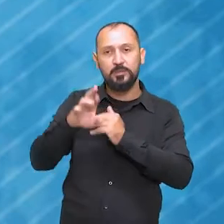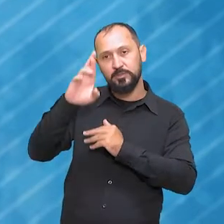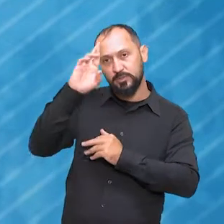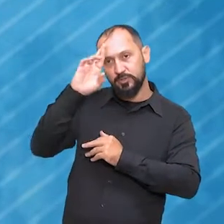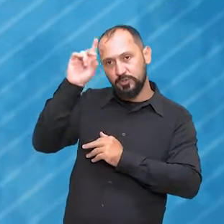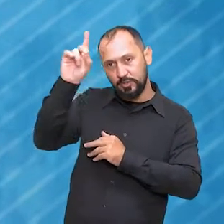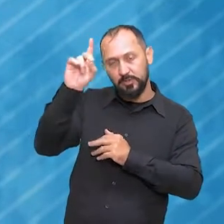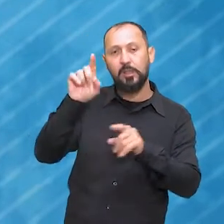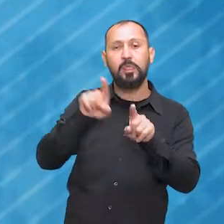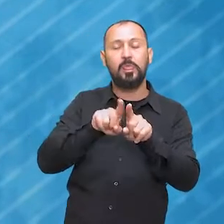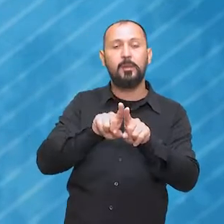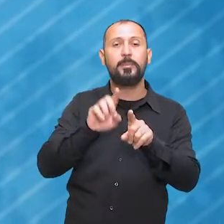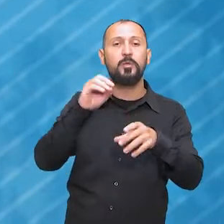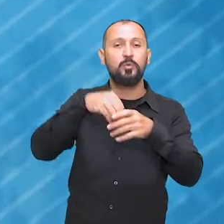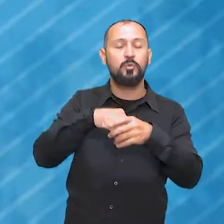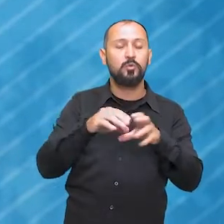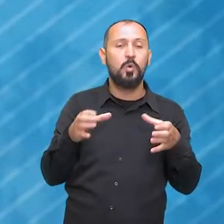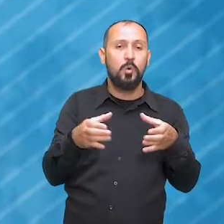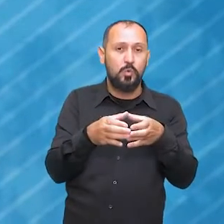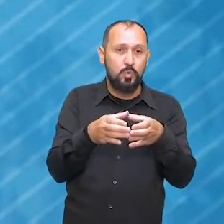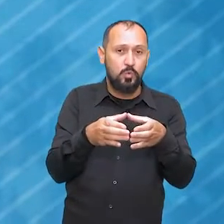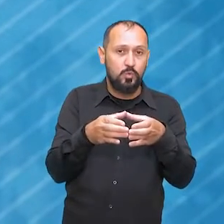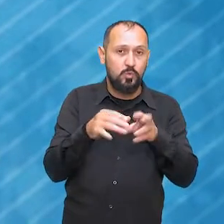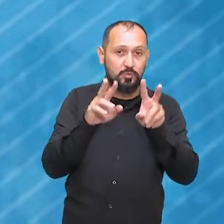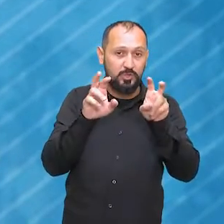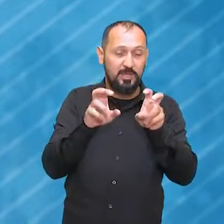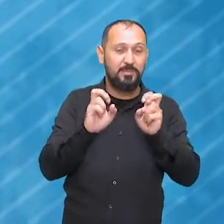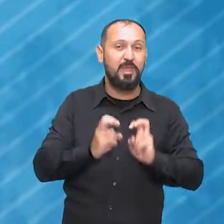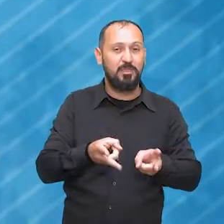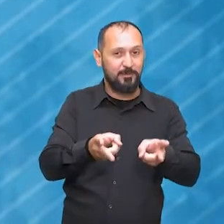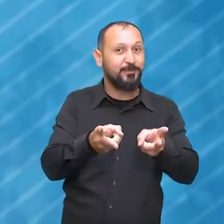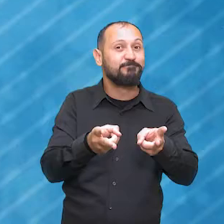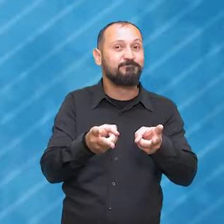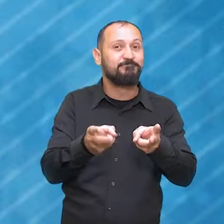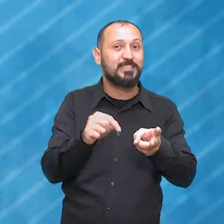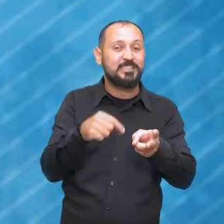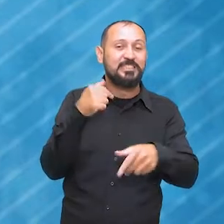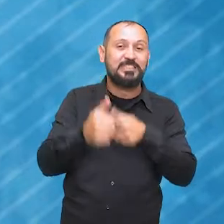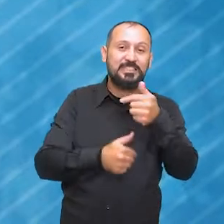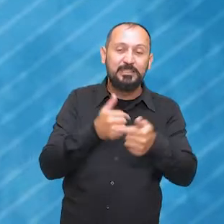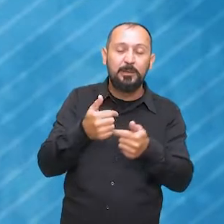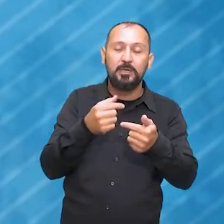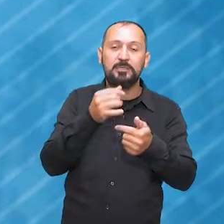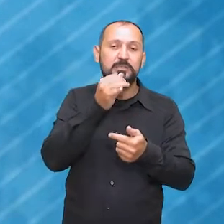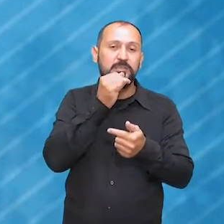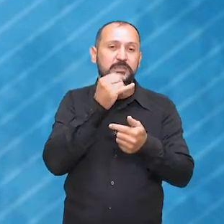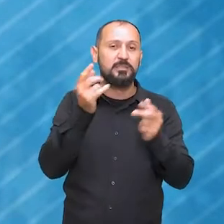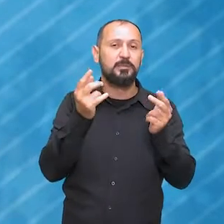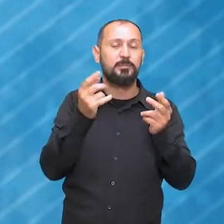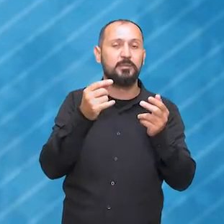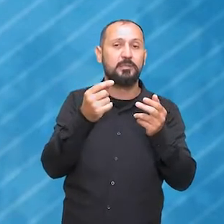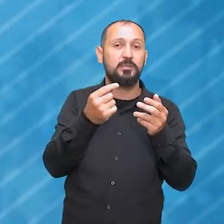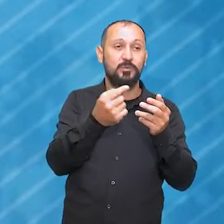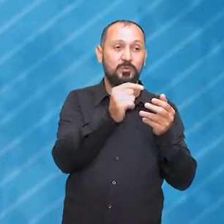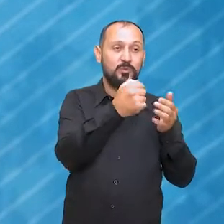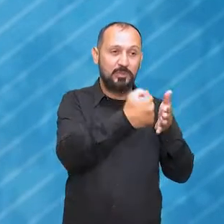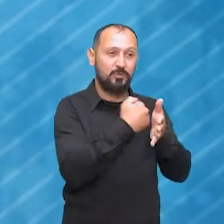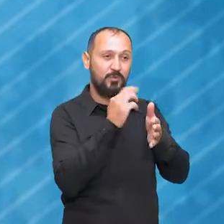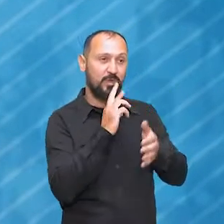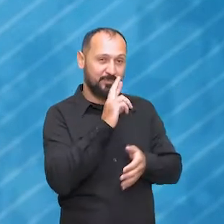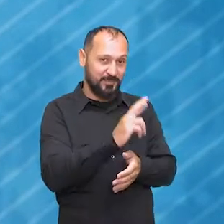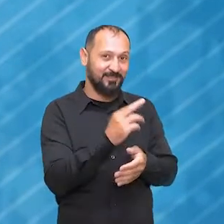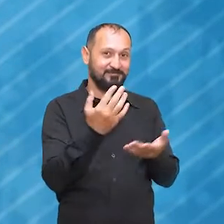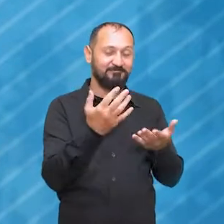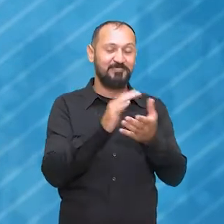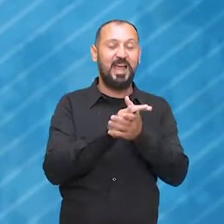todos os quadros de diretoria, inclusive das comissões permanentes. Esse trabalho, assim, entrando um pouco mais na sua